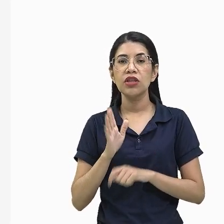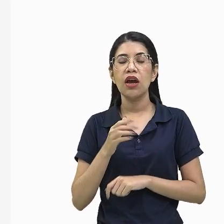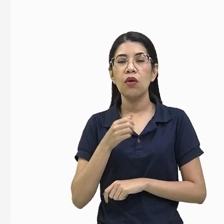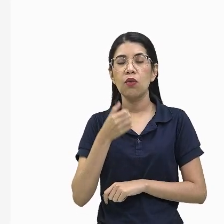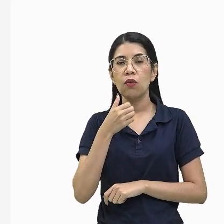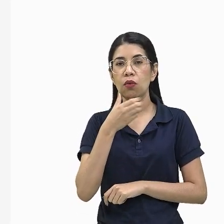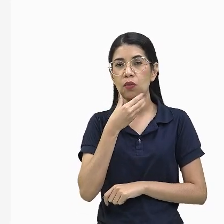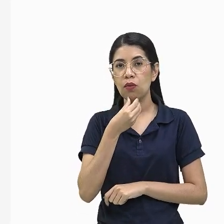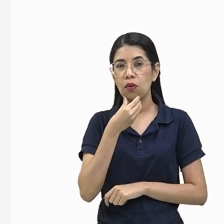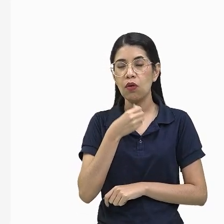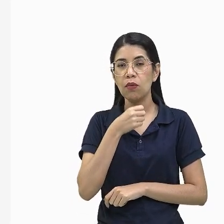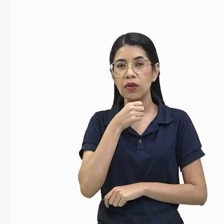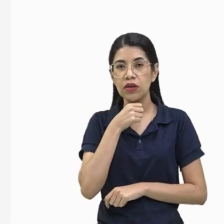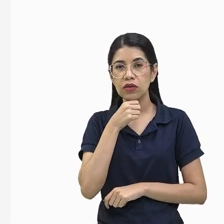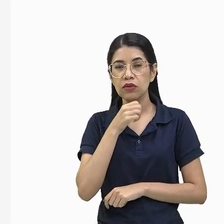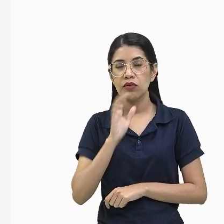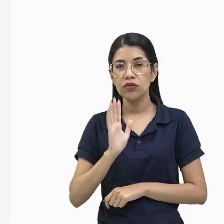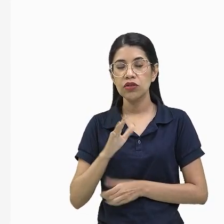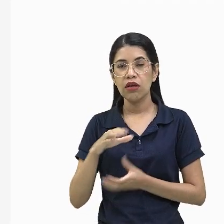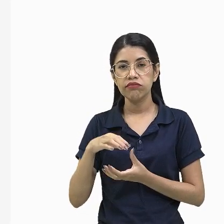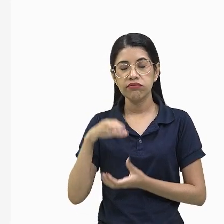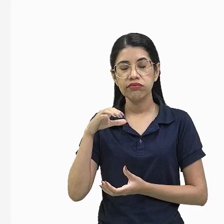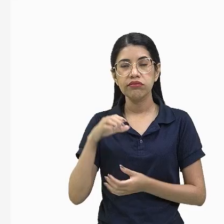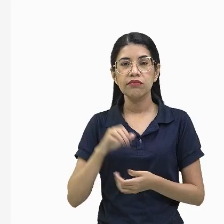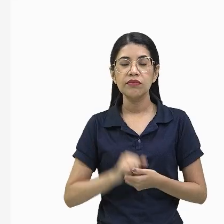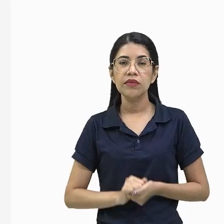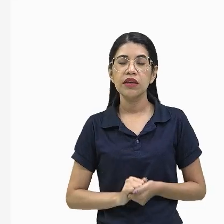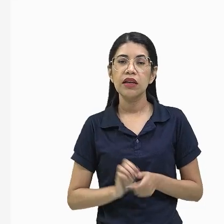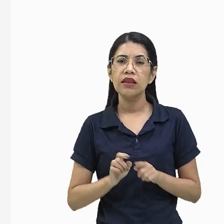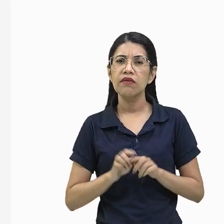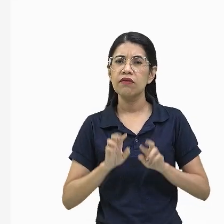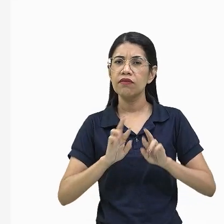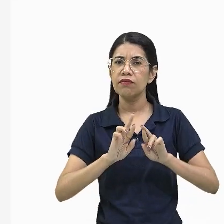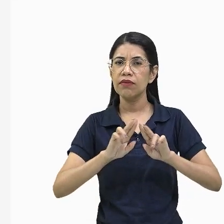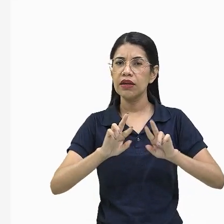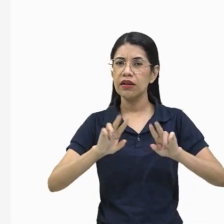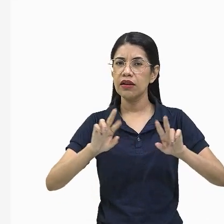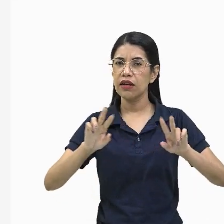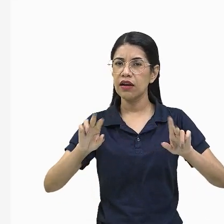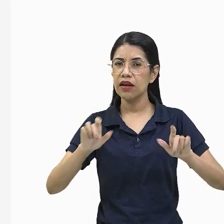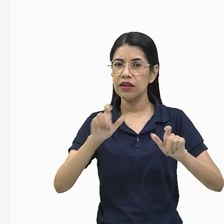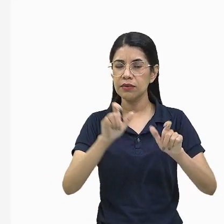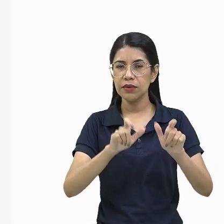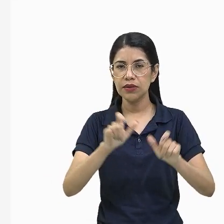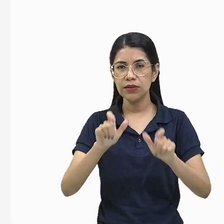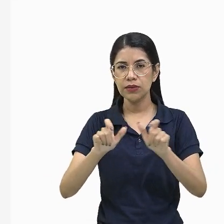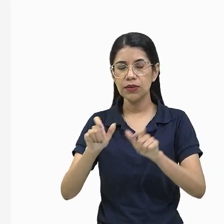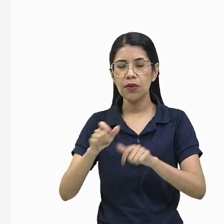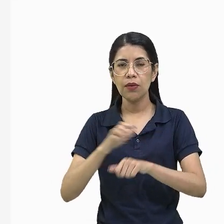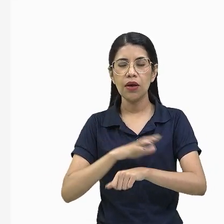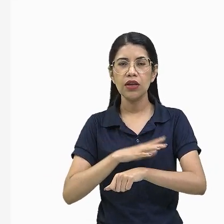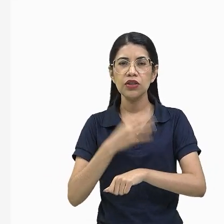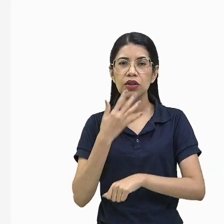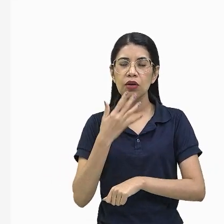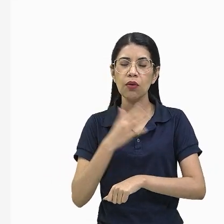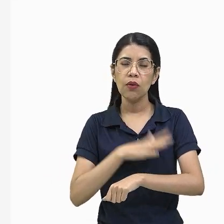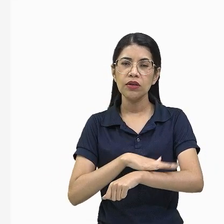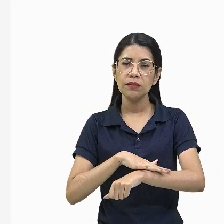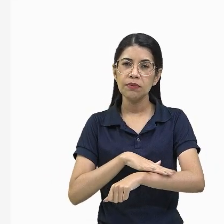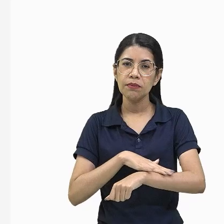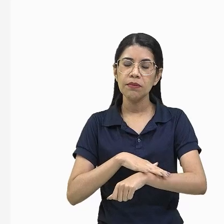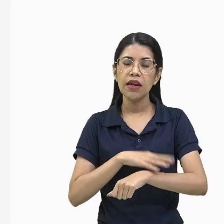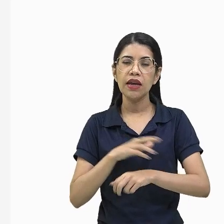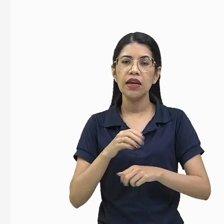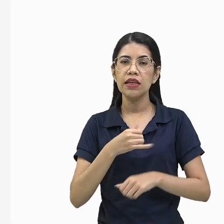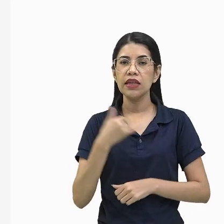certo? Uma idade mais avançada. Temos aqui uma diversidade de pessoas, né? Cores, idades,